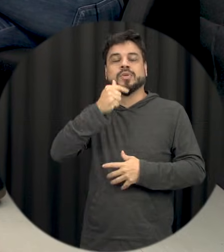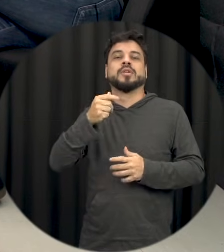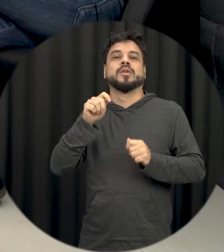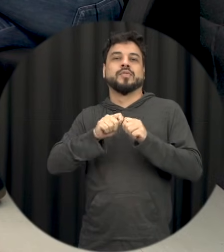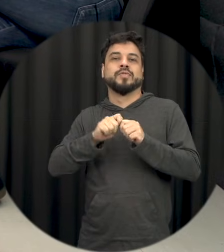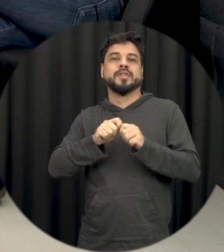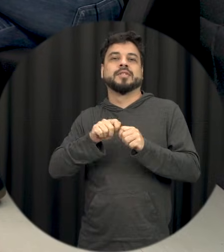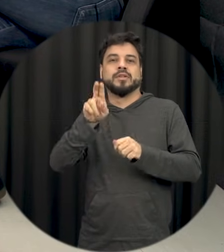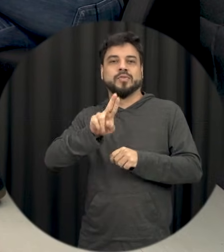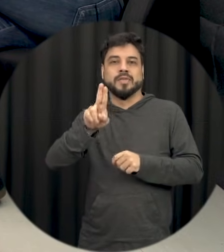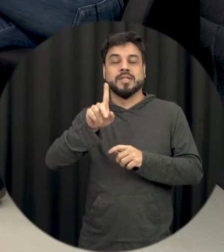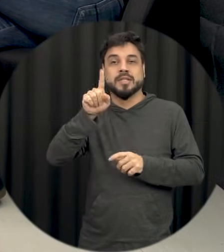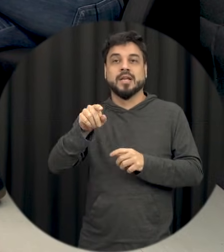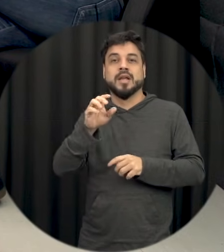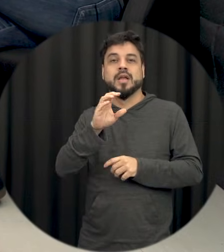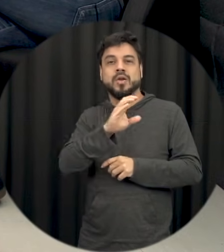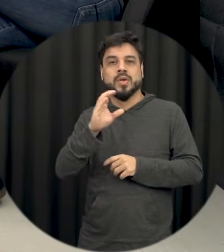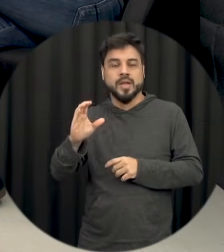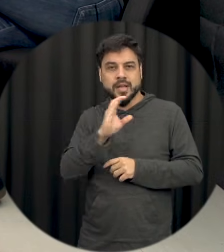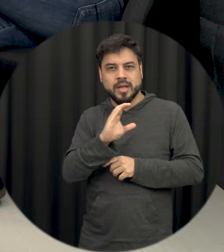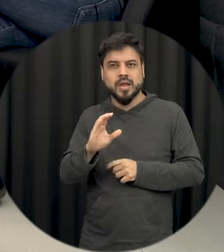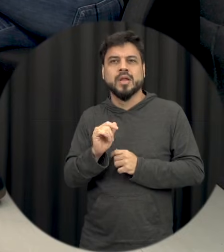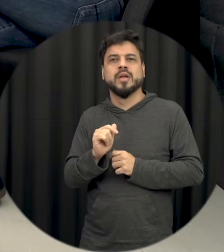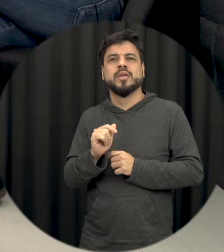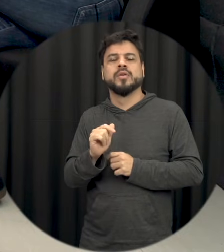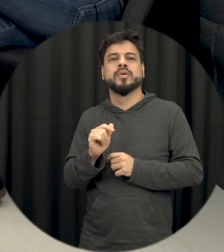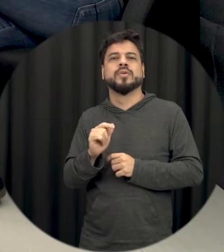foi coordenar a editora universitária, a EduNILA, né? Eu tenho